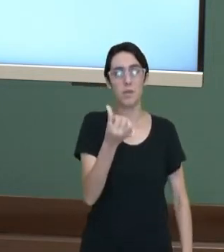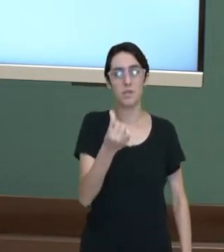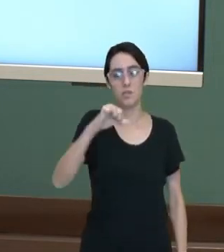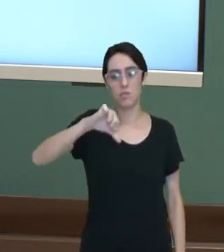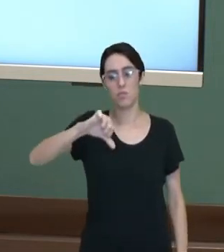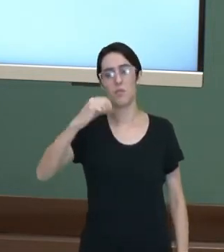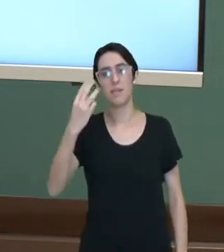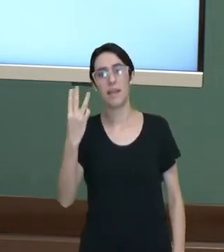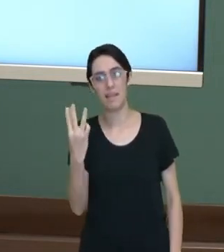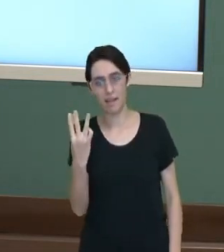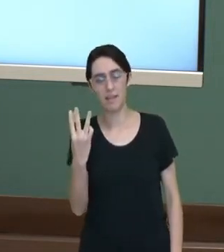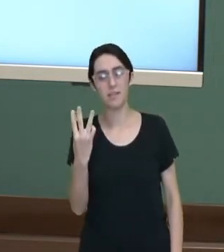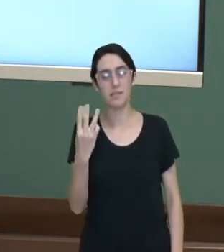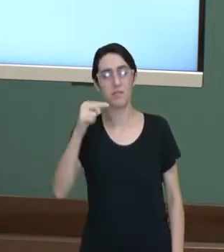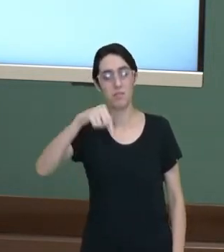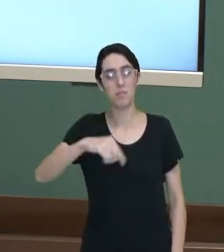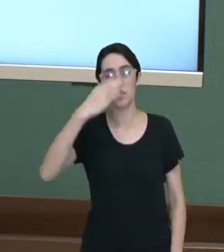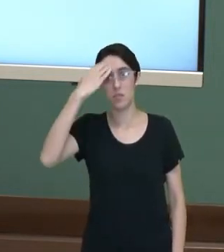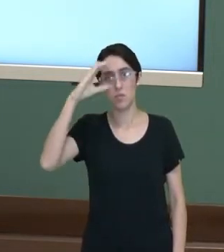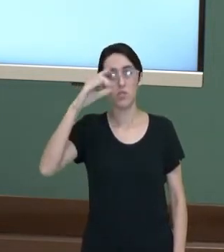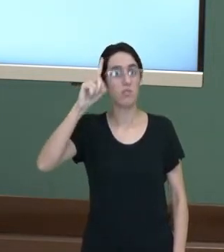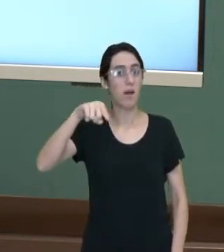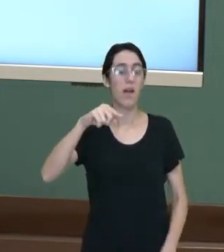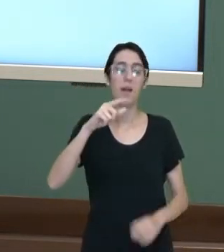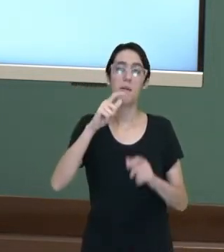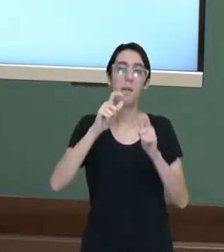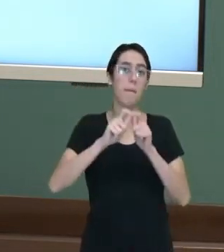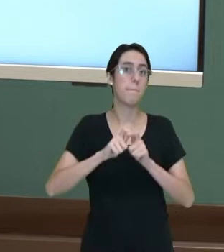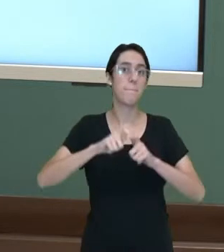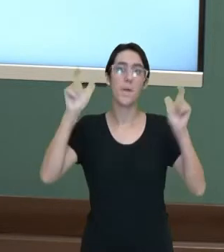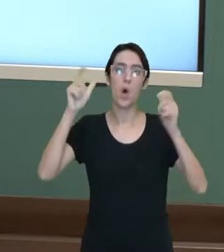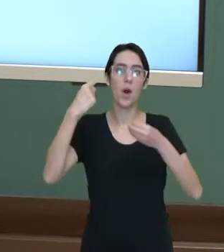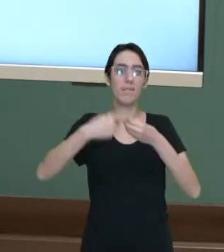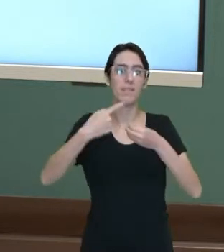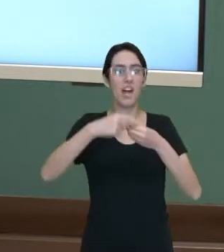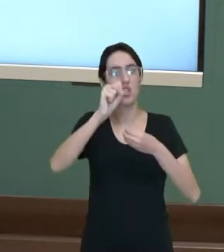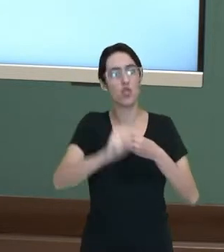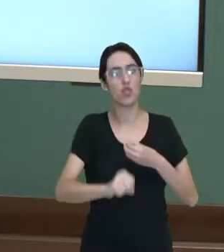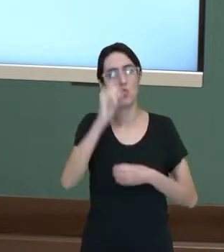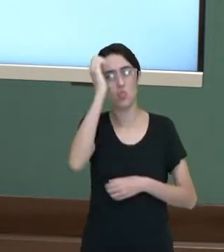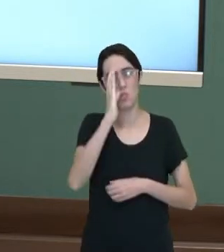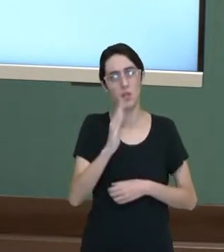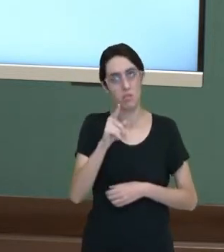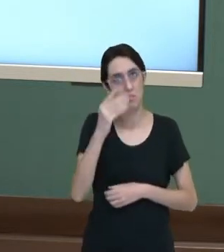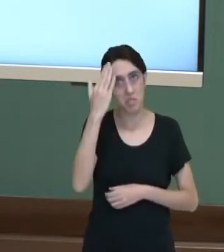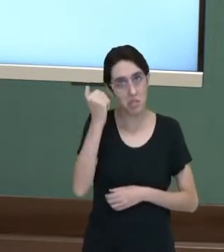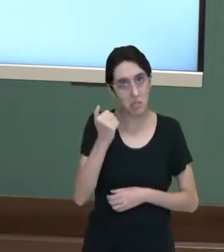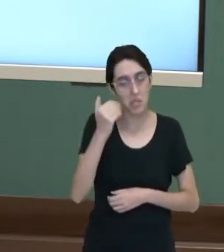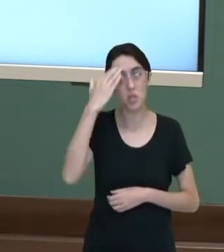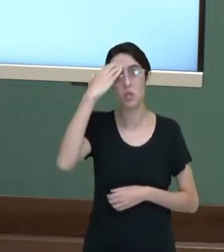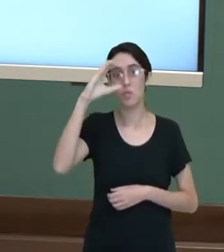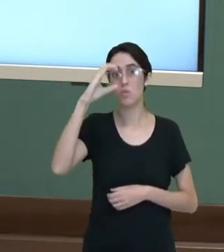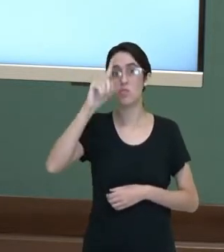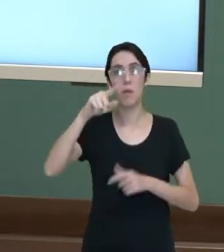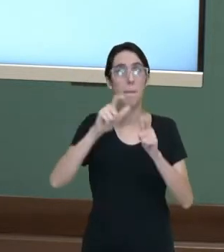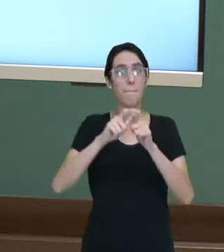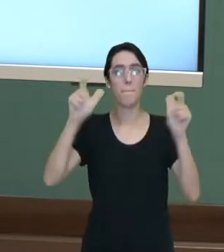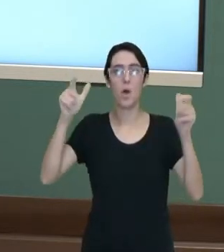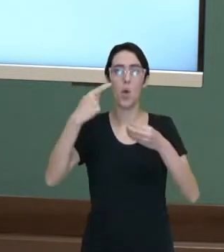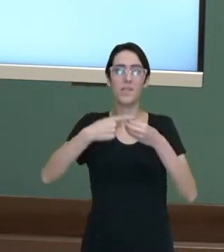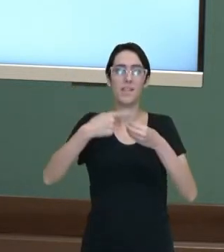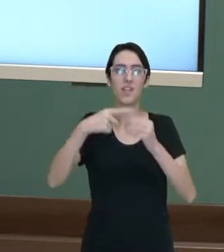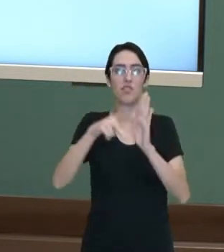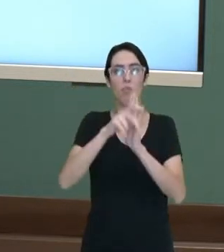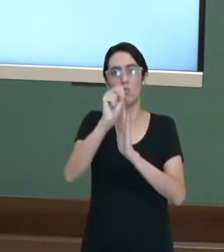1693, ela é a maior cidade do sul do Brasil. Você sabia disso? Curitiba é a maior cidade do sul